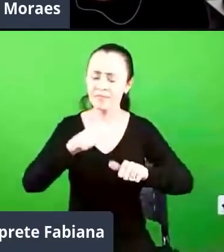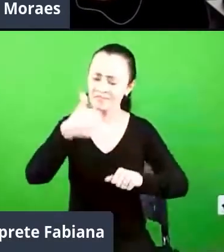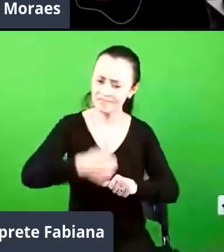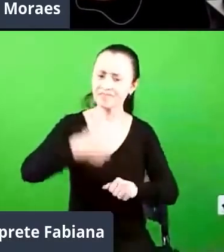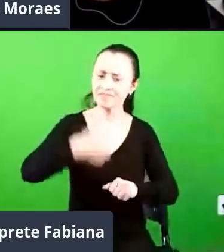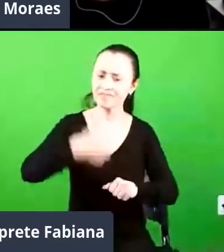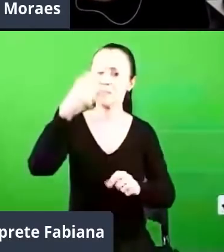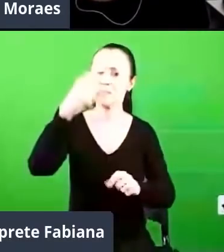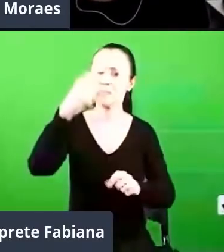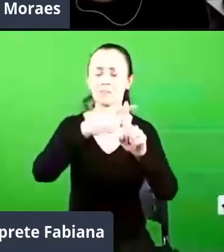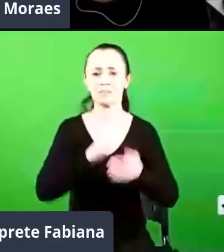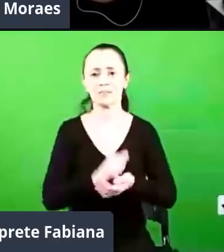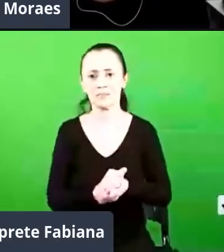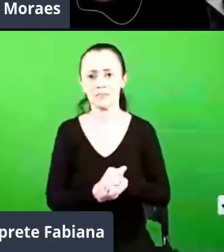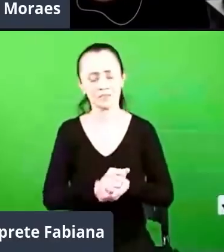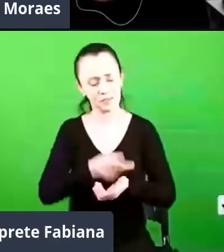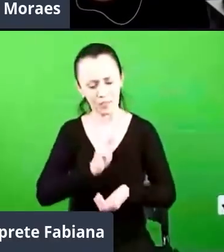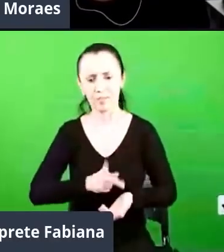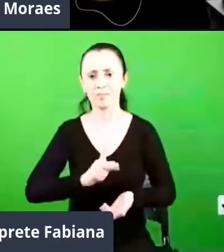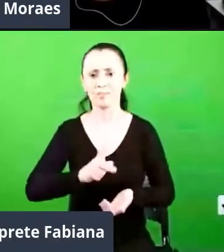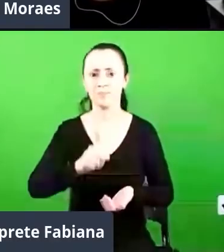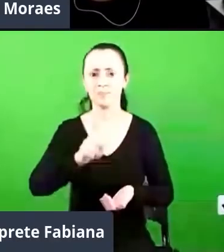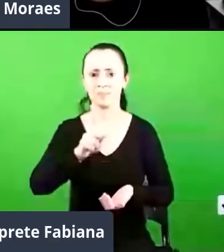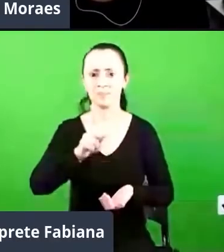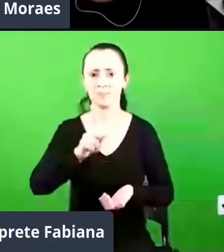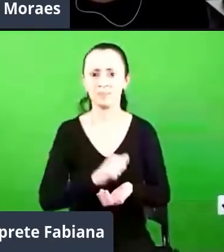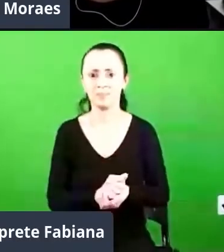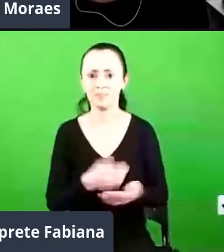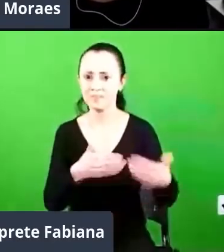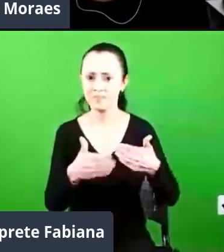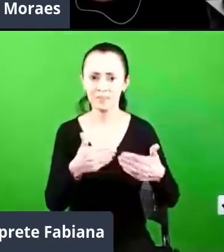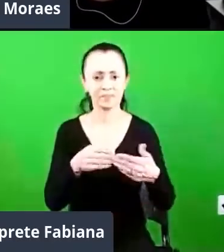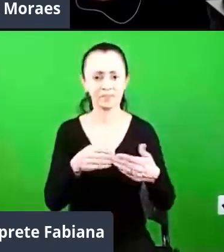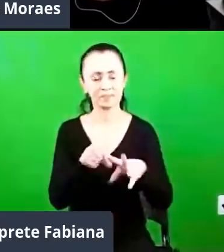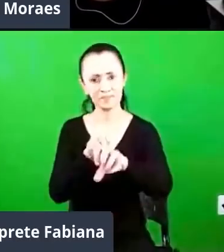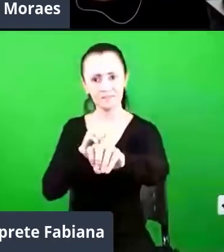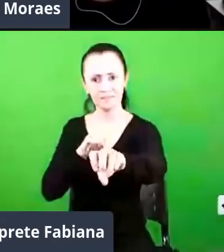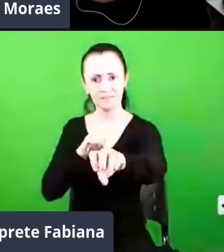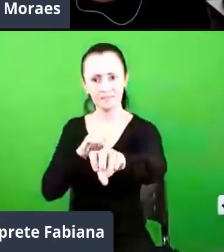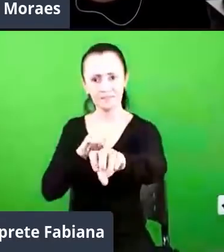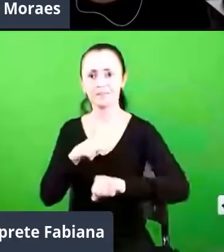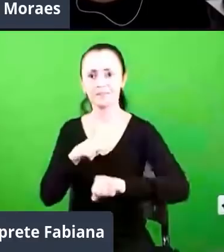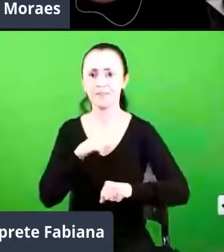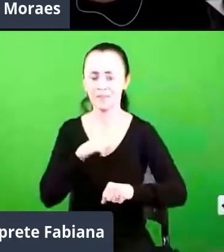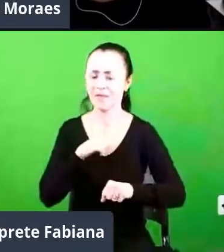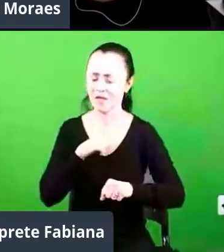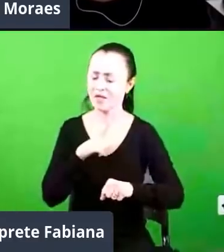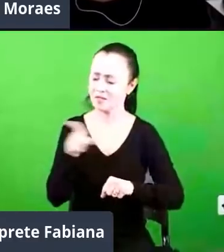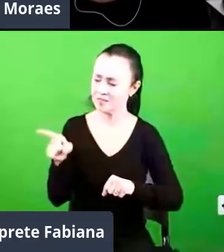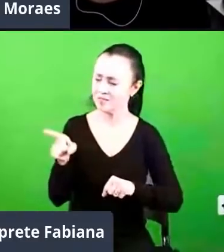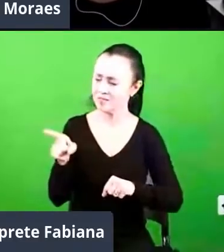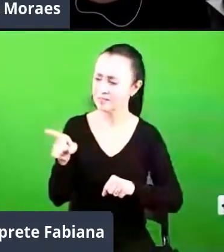Não desistam realmente, mesmo no ensino remoto, da aprendizagem, né, desse aluno. A gente sabe que o